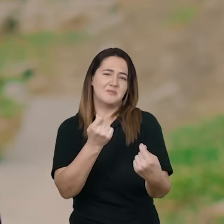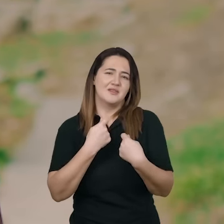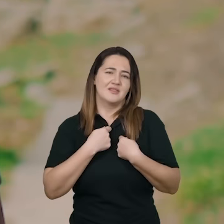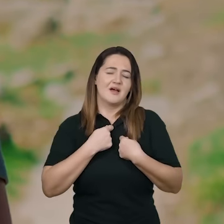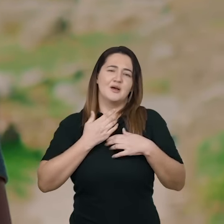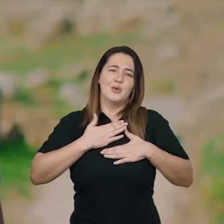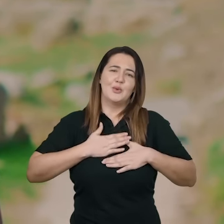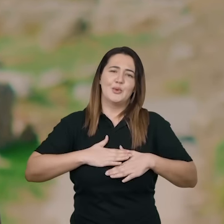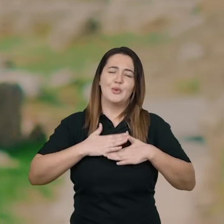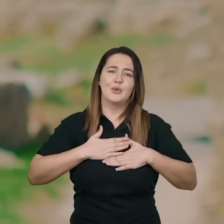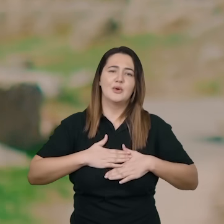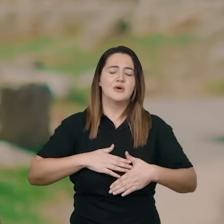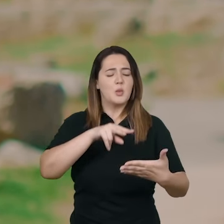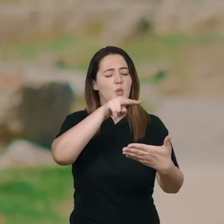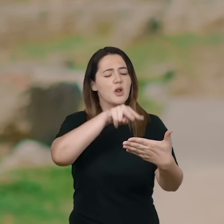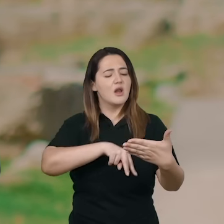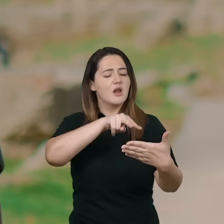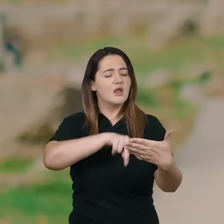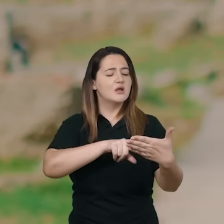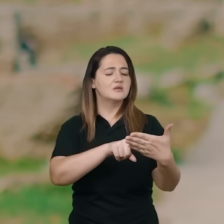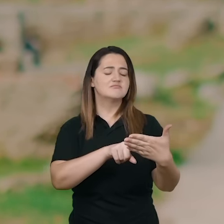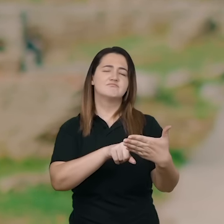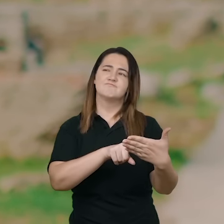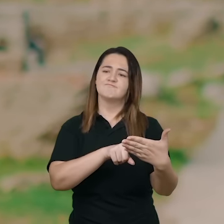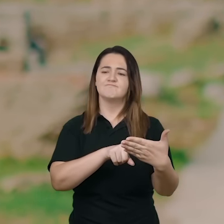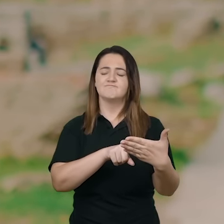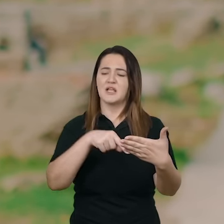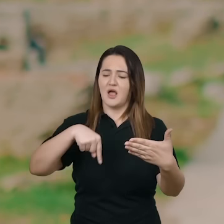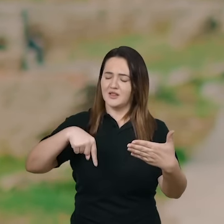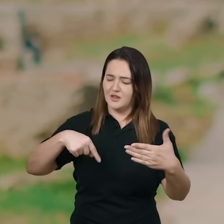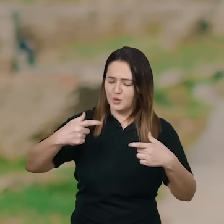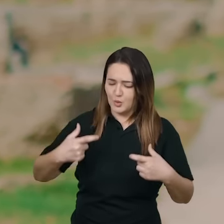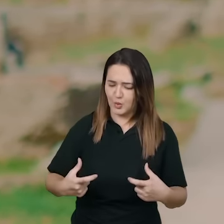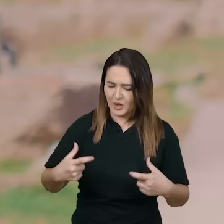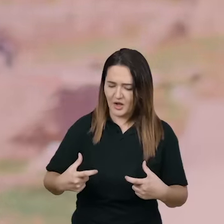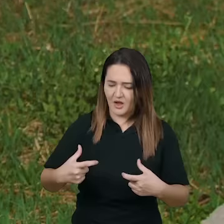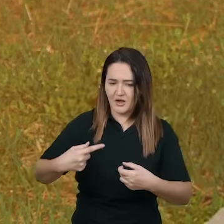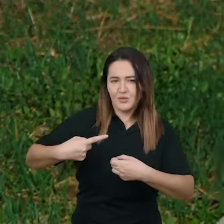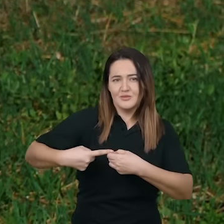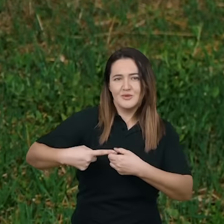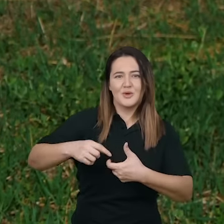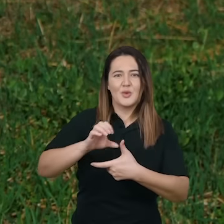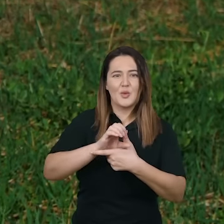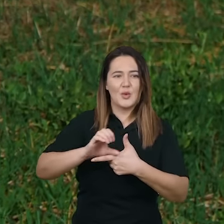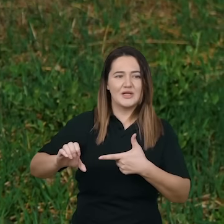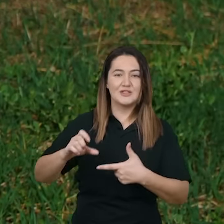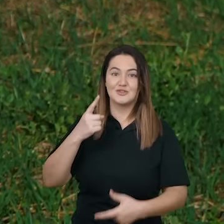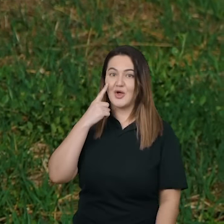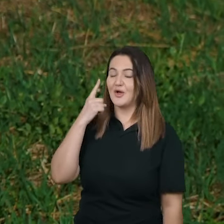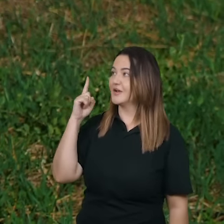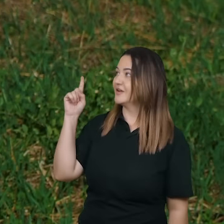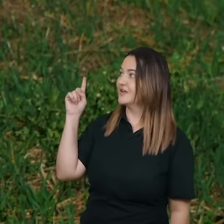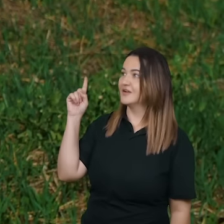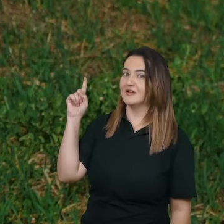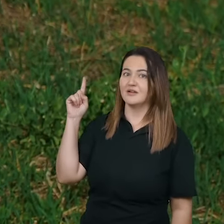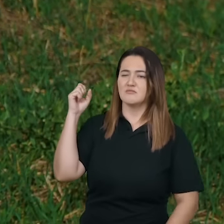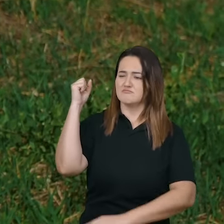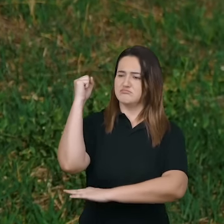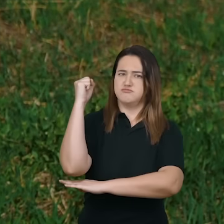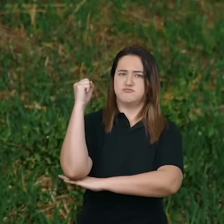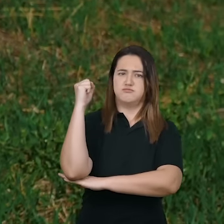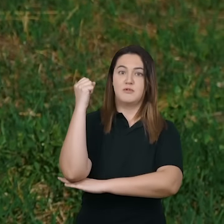confortante ler essas palavras de Paulo em cima de uma antiga coluna votiva que estava em pé aqui naqueles dias quando